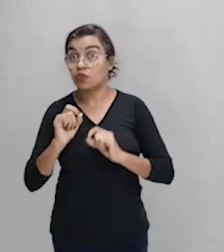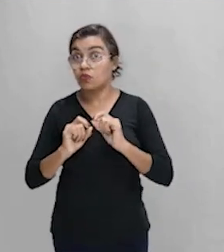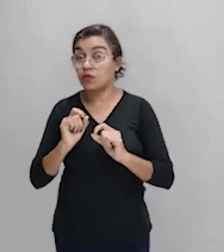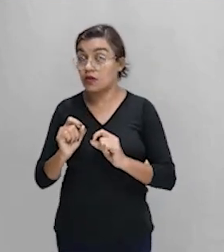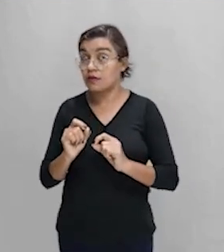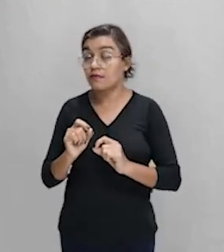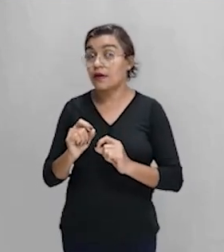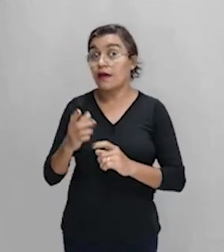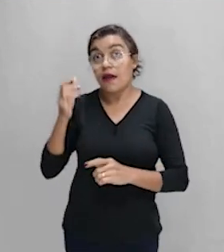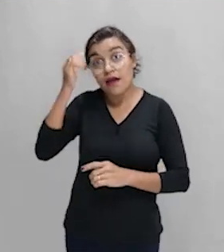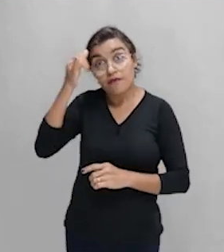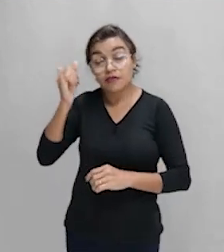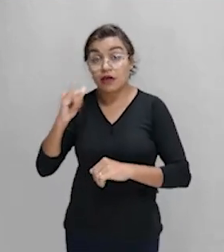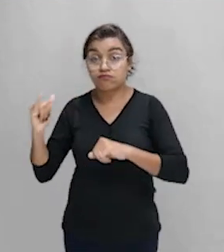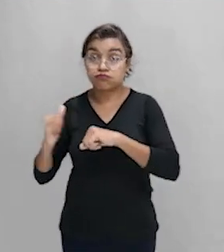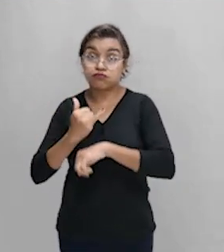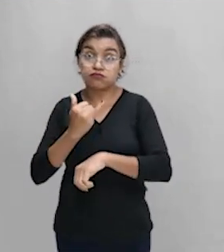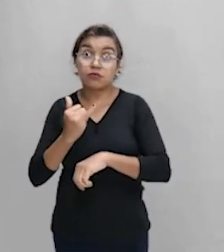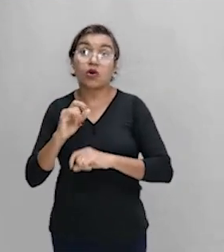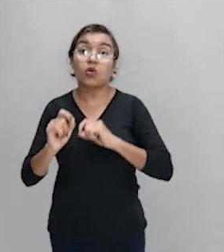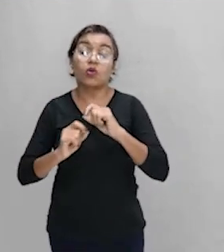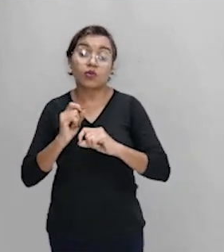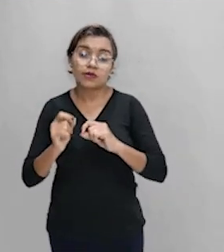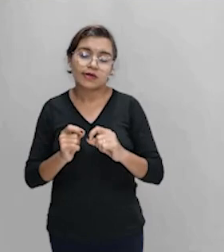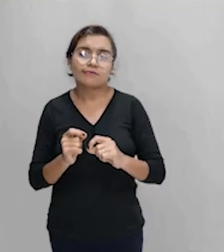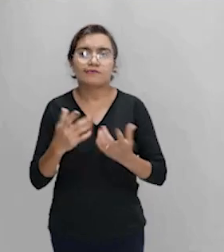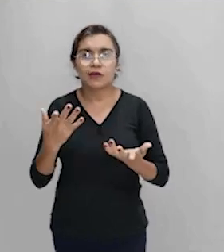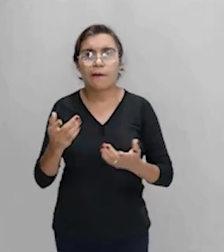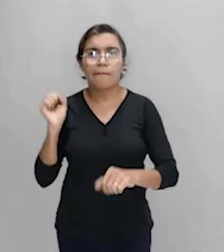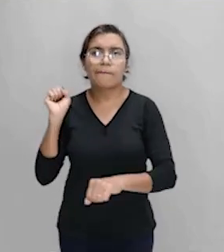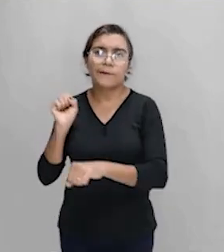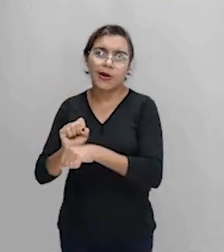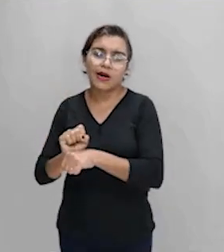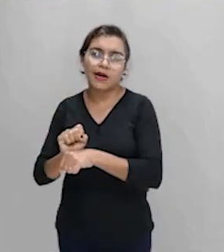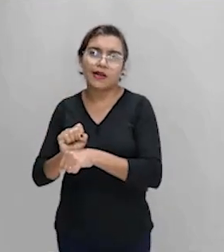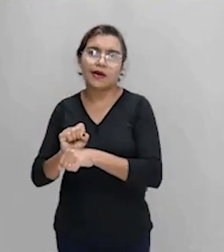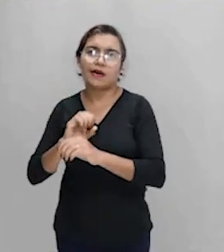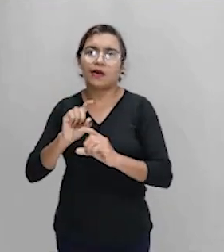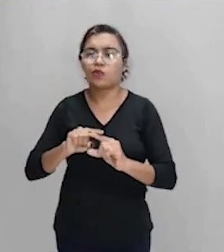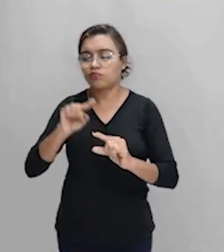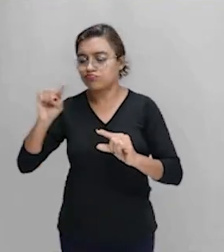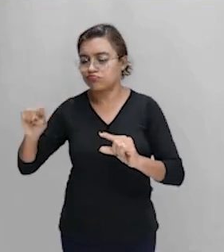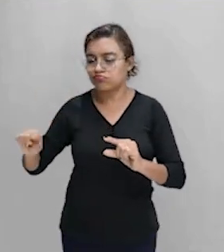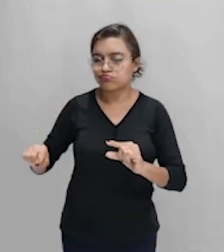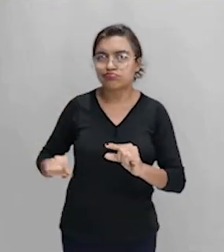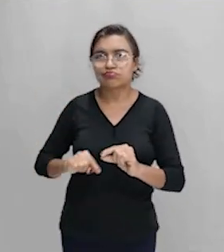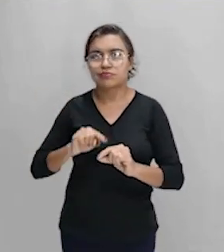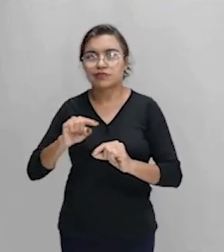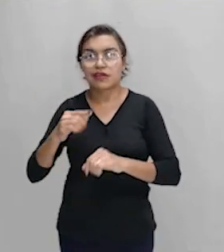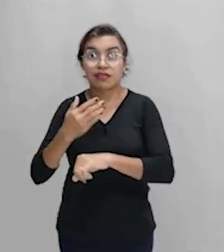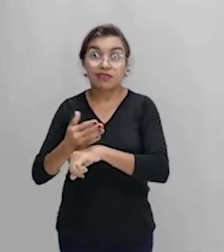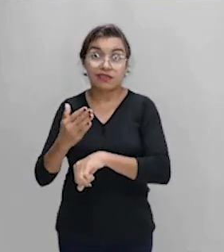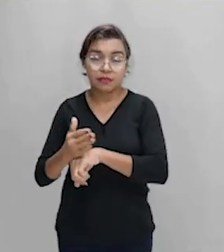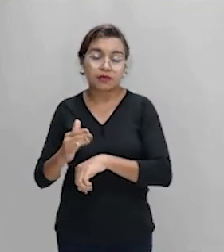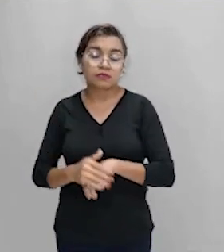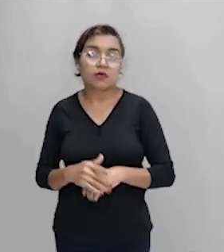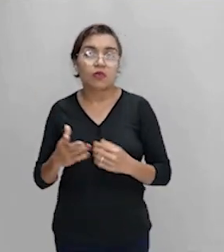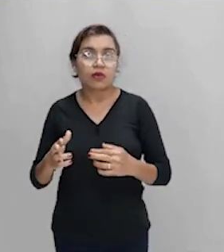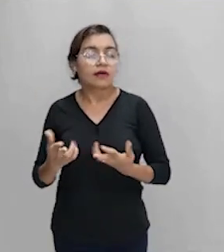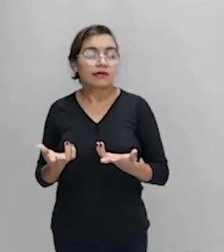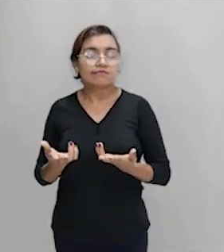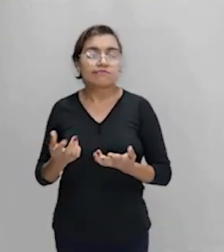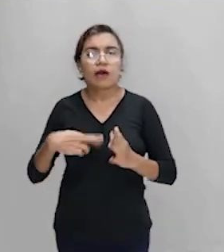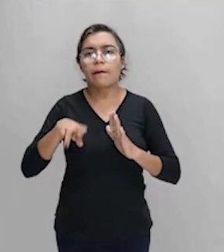sofrer alguma lesão e acabar que tendo interrompido esse seu ciclo de treinamento. Que aí vai desrespeitar algum